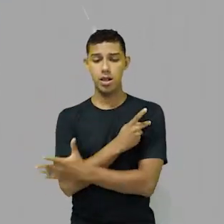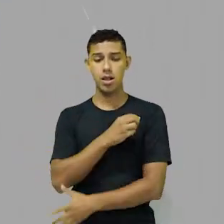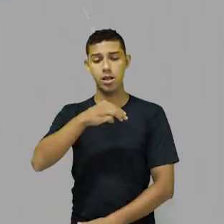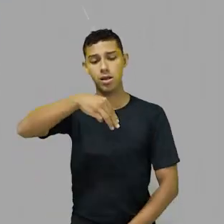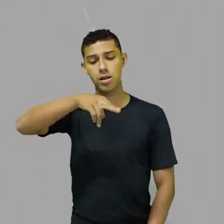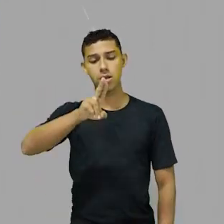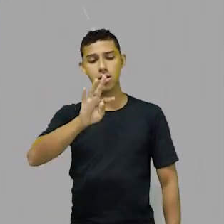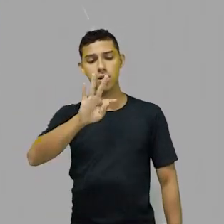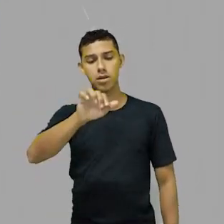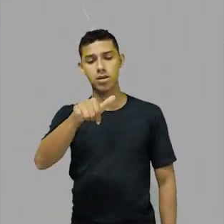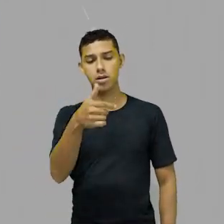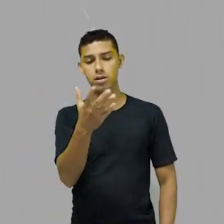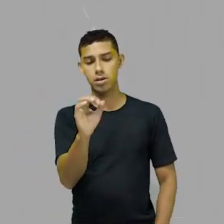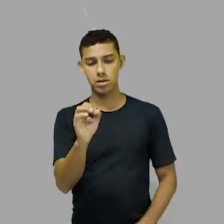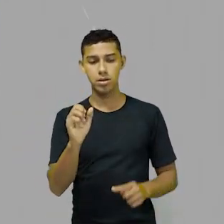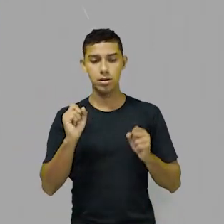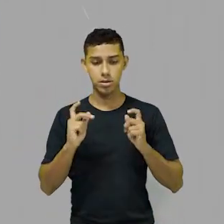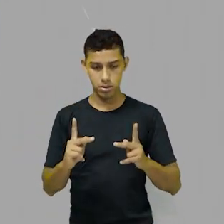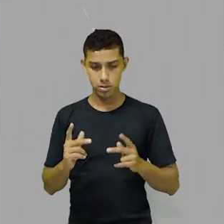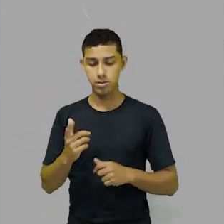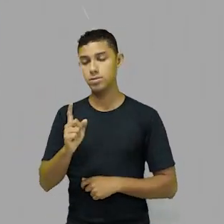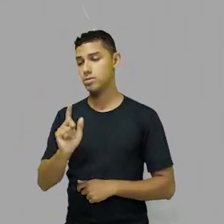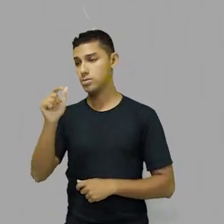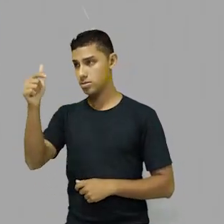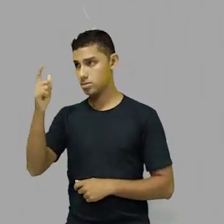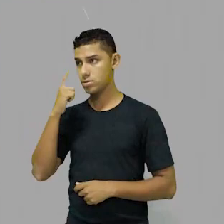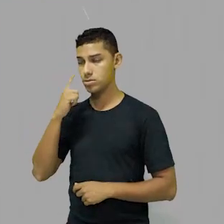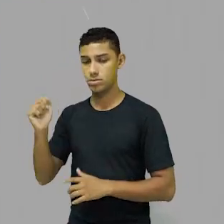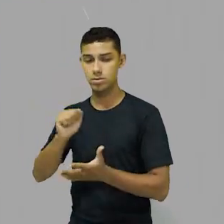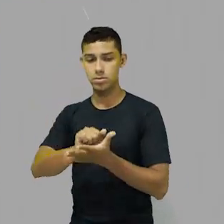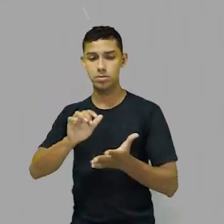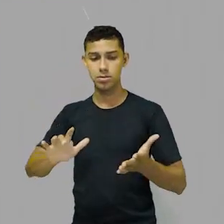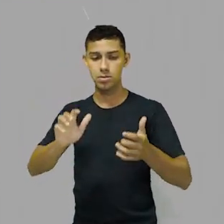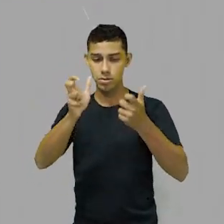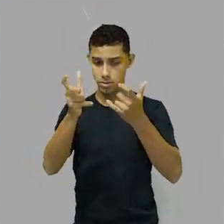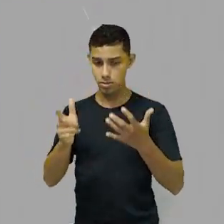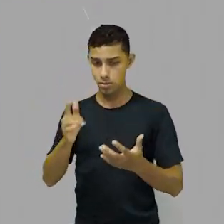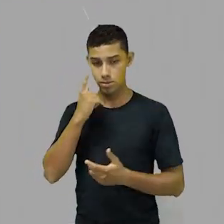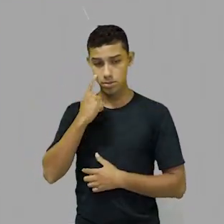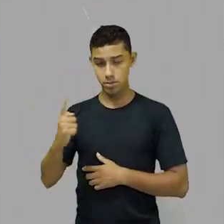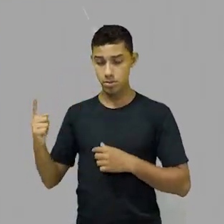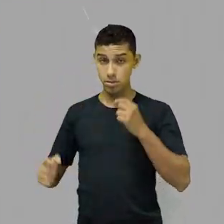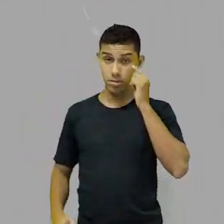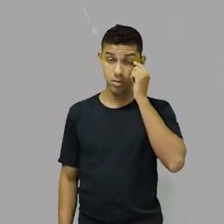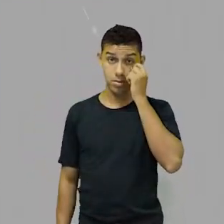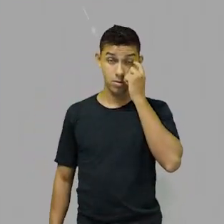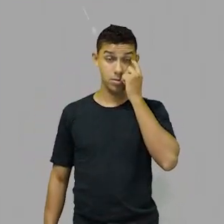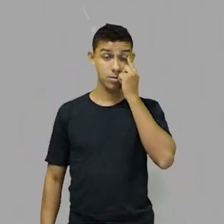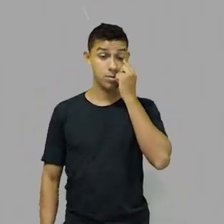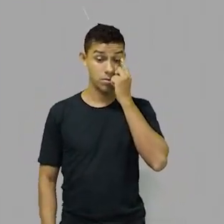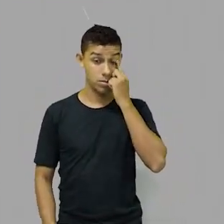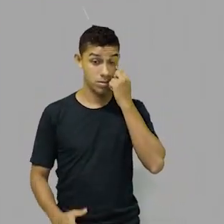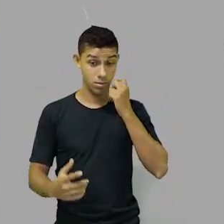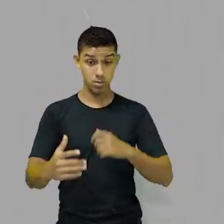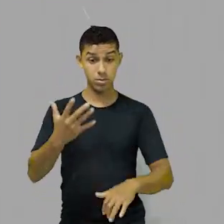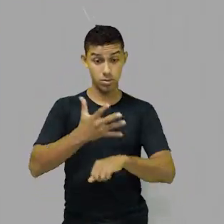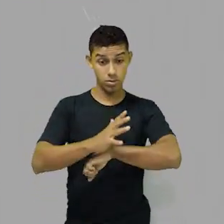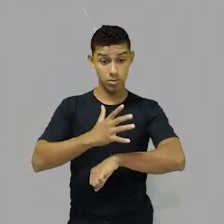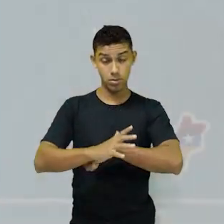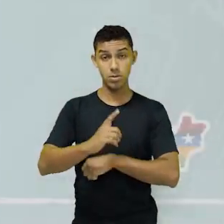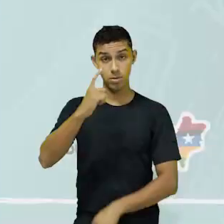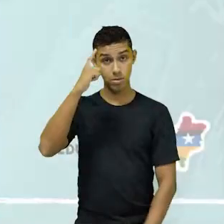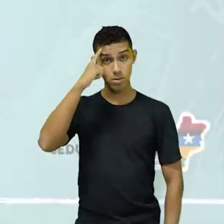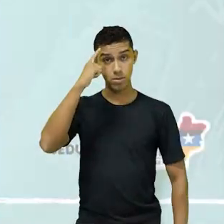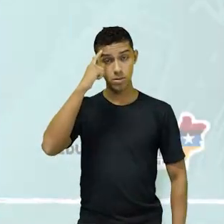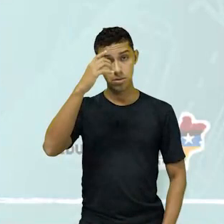mutação genética, pessoal. Próxima questão, ela diz o seguinte, vamos lá, para a gente exercitar o nosso conhecimento.